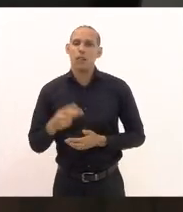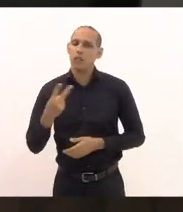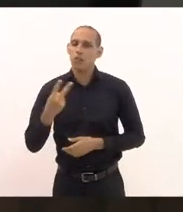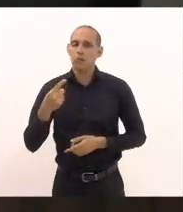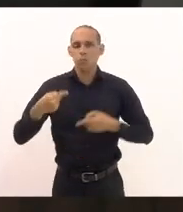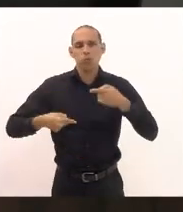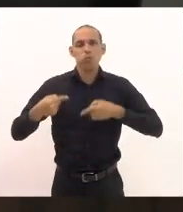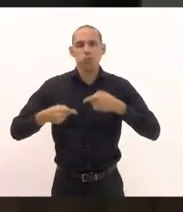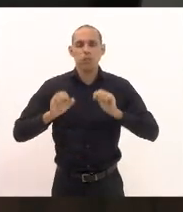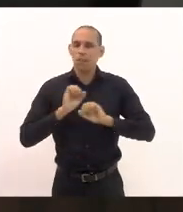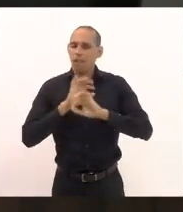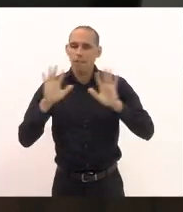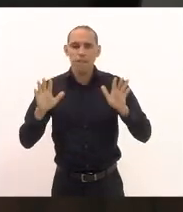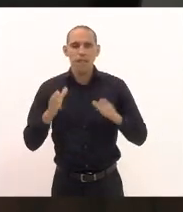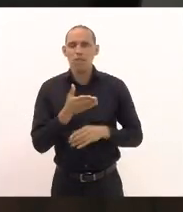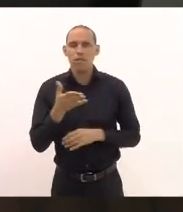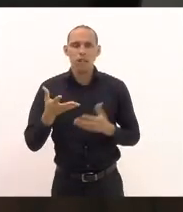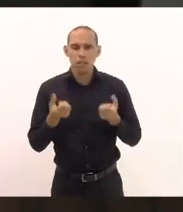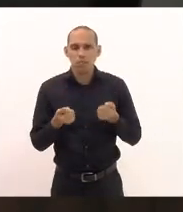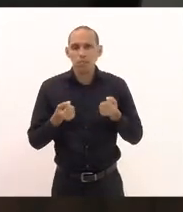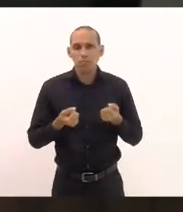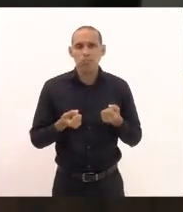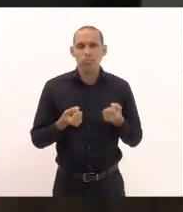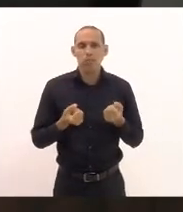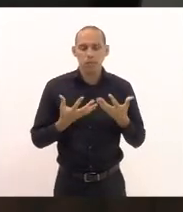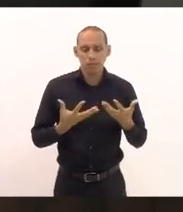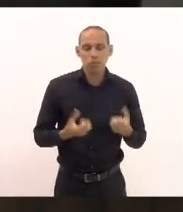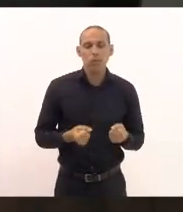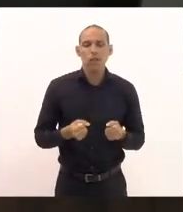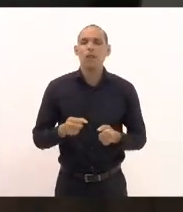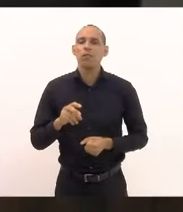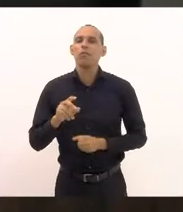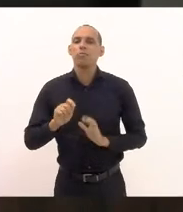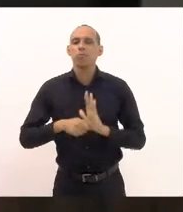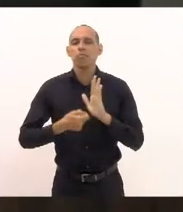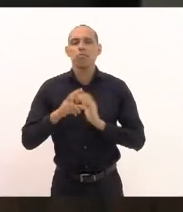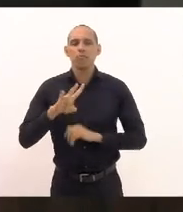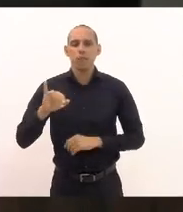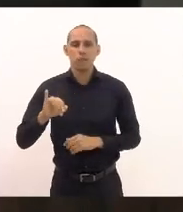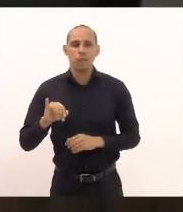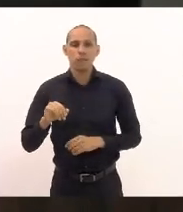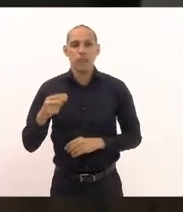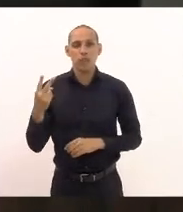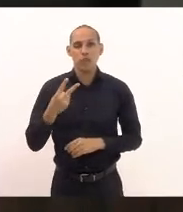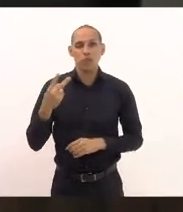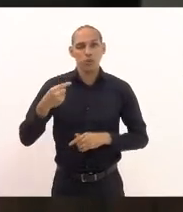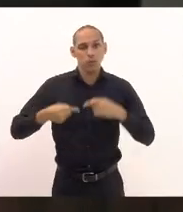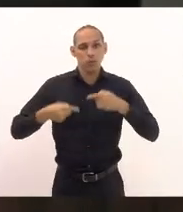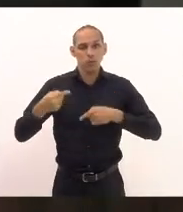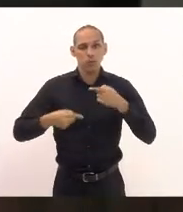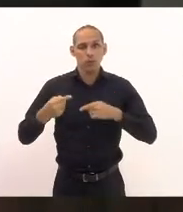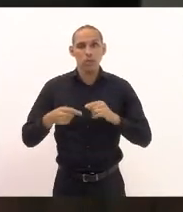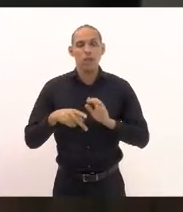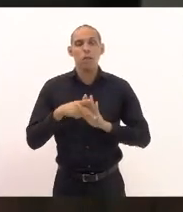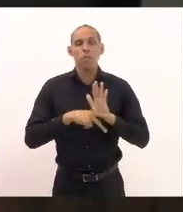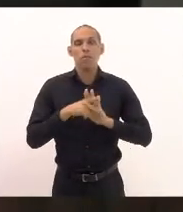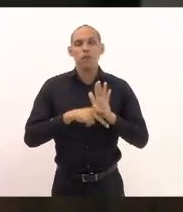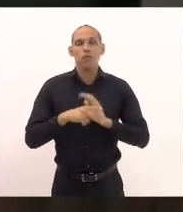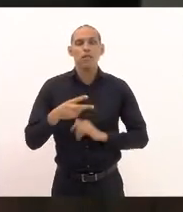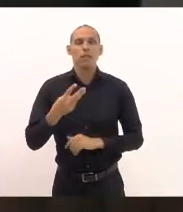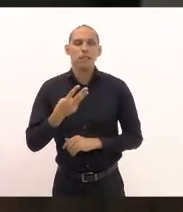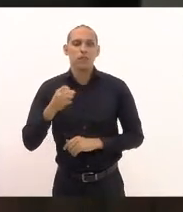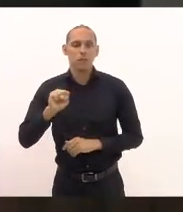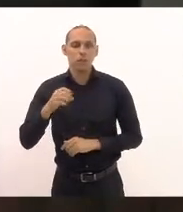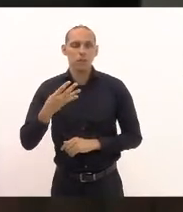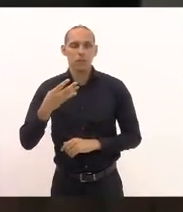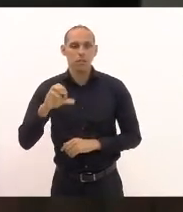discussão, logicamente. Os senhores que aprovam nesse questão, aprovado, vai autógrafo. Em segunda discussão, projeto de lei 3849 de 21, de autoria